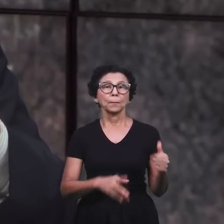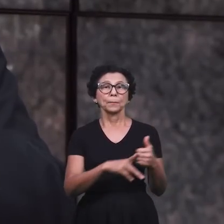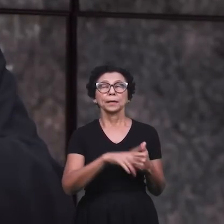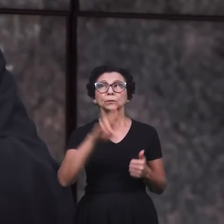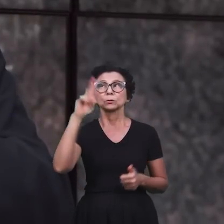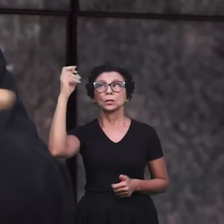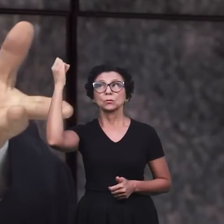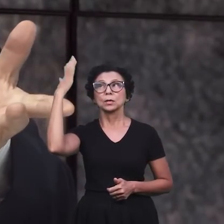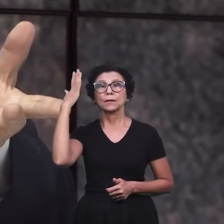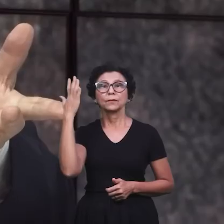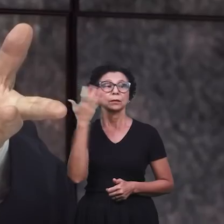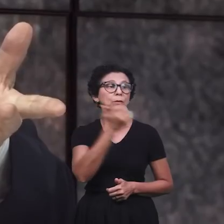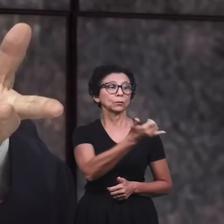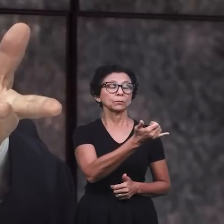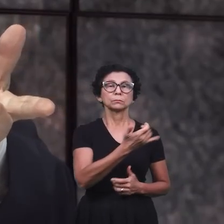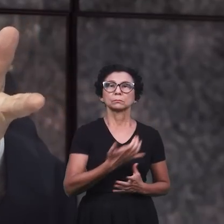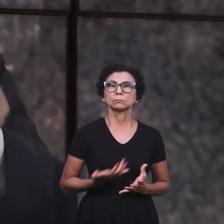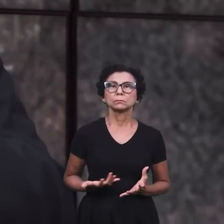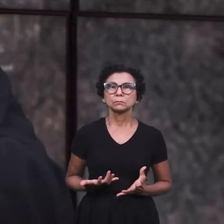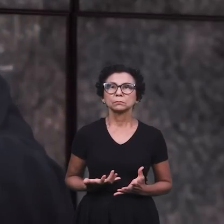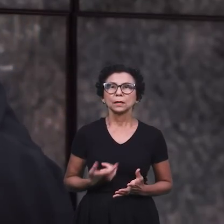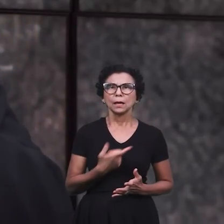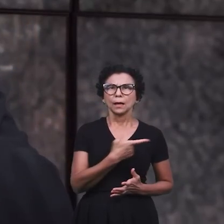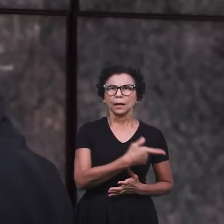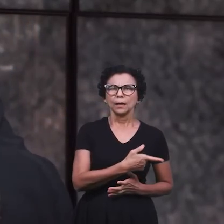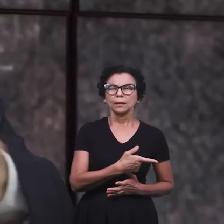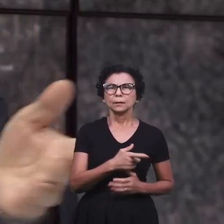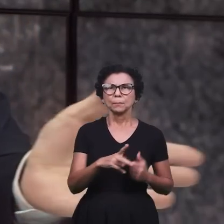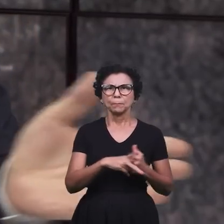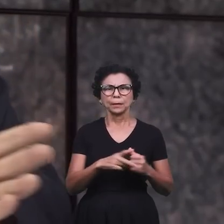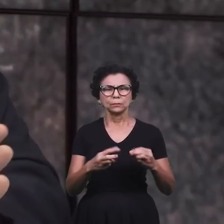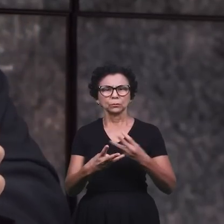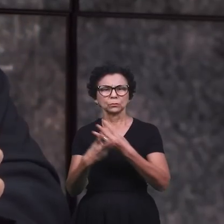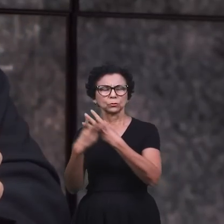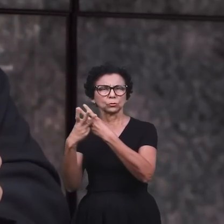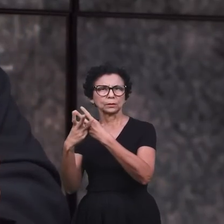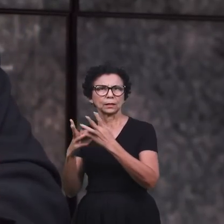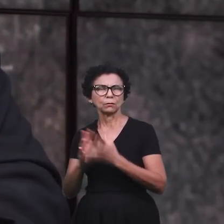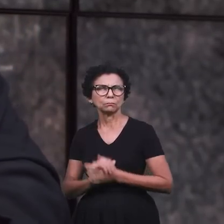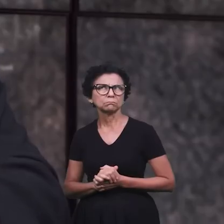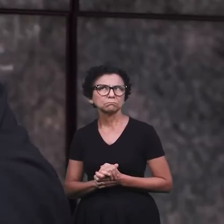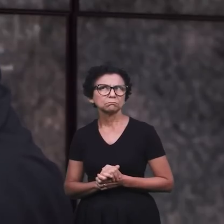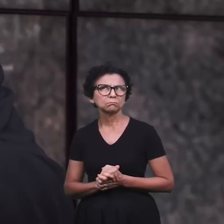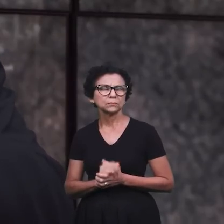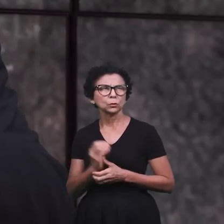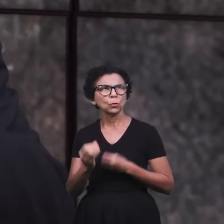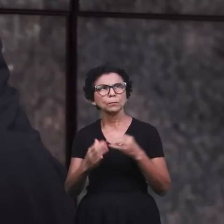conhecimento. Pedro era judeu, não veio das escrituras do Velho Testamento,